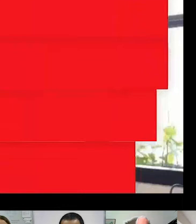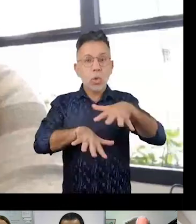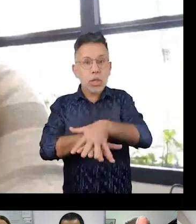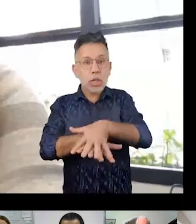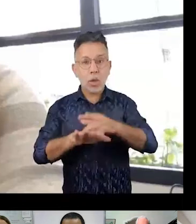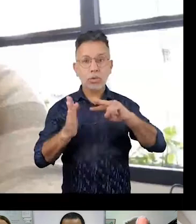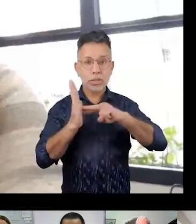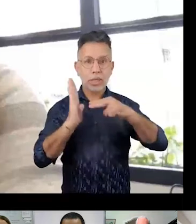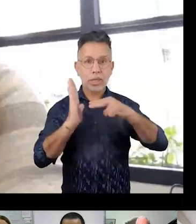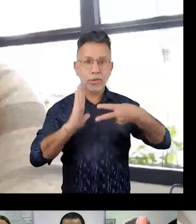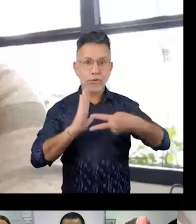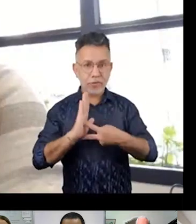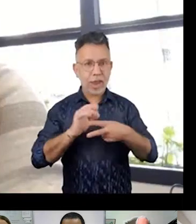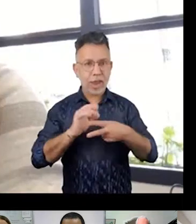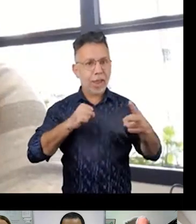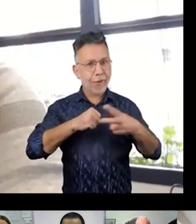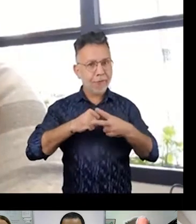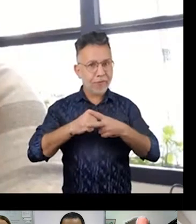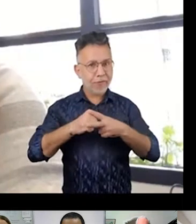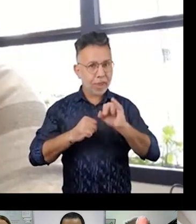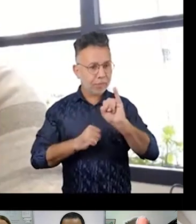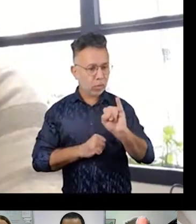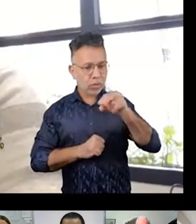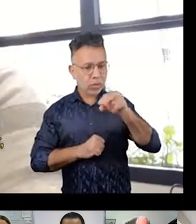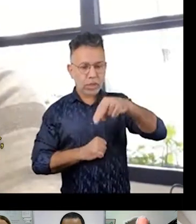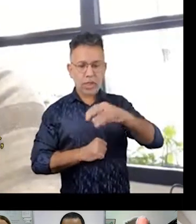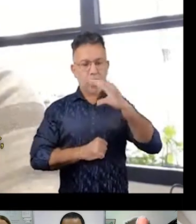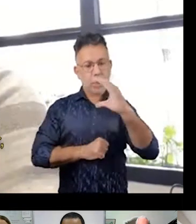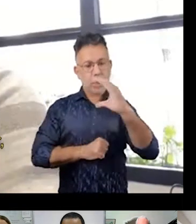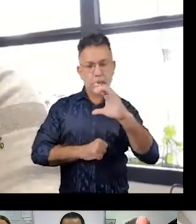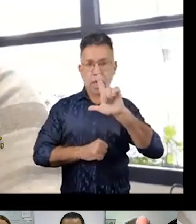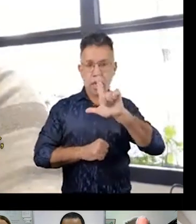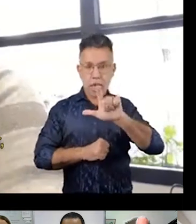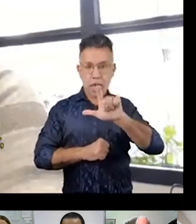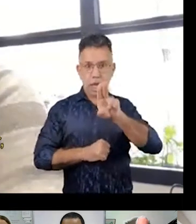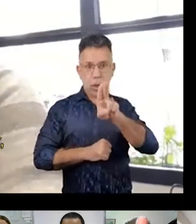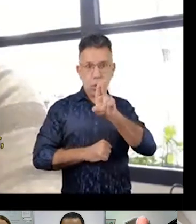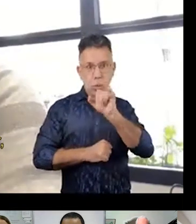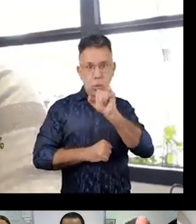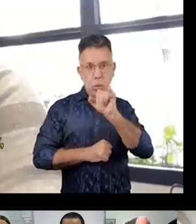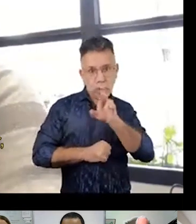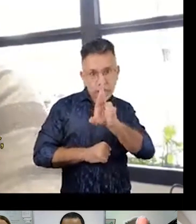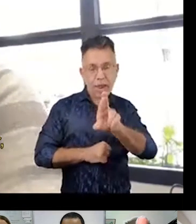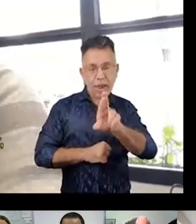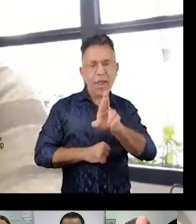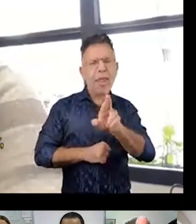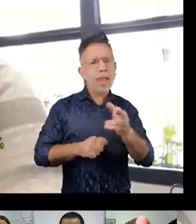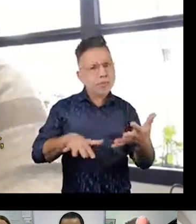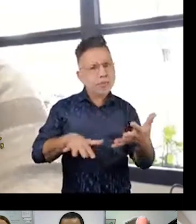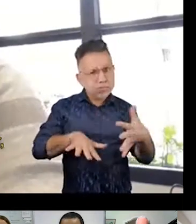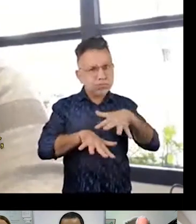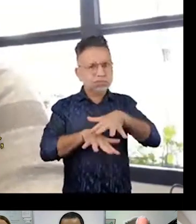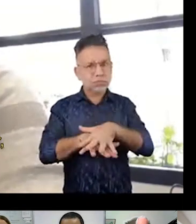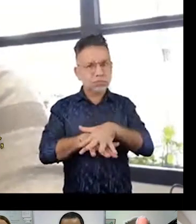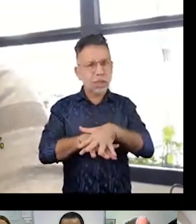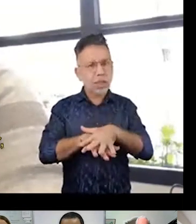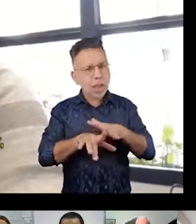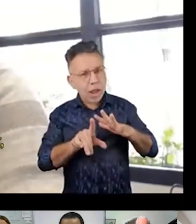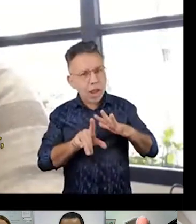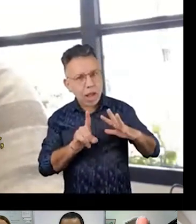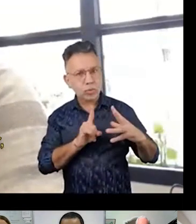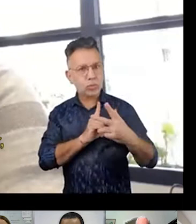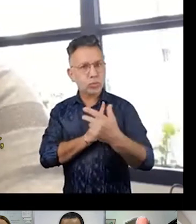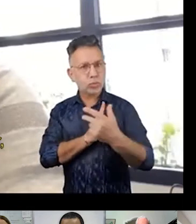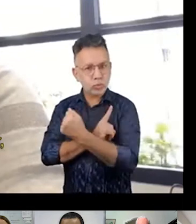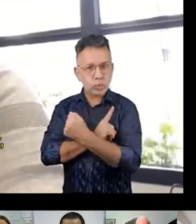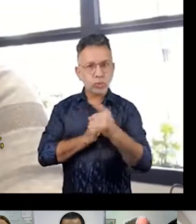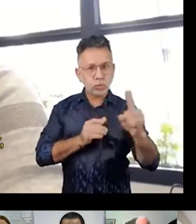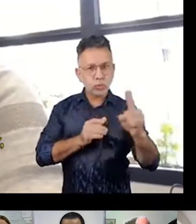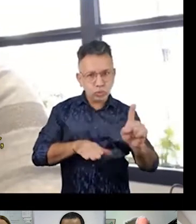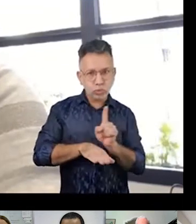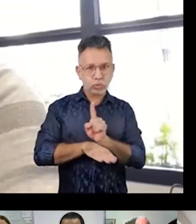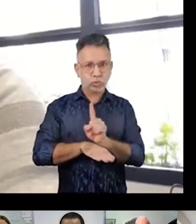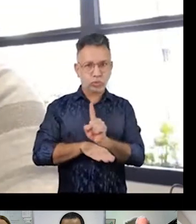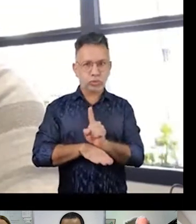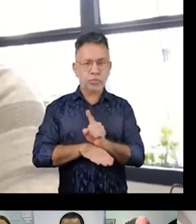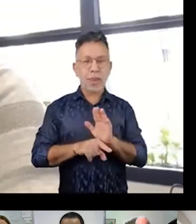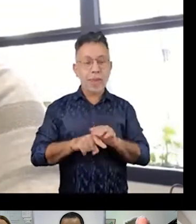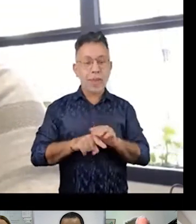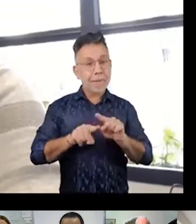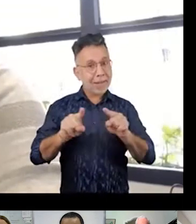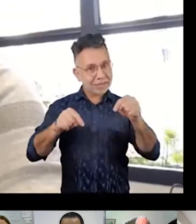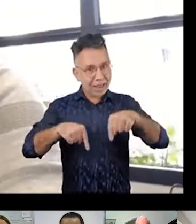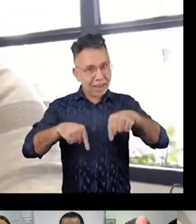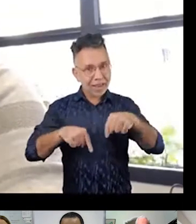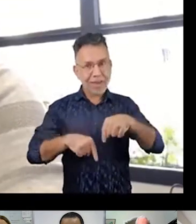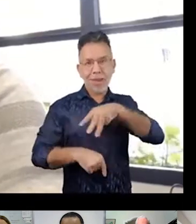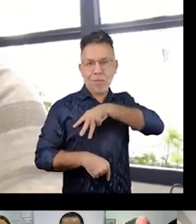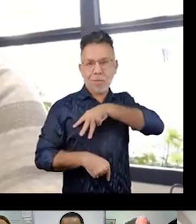inferior. Inclusão vem do verbo de ação incluir. Aí qualquer É o coisa ato de incluir, para abranger, você. inserir.